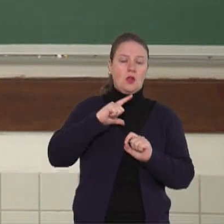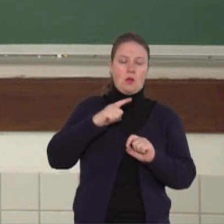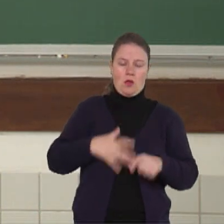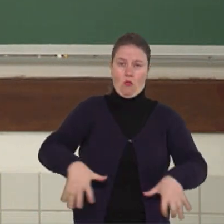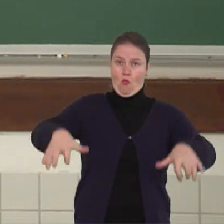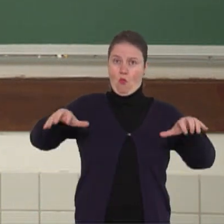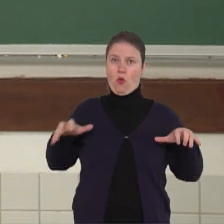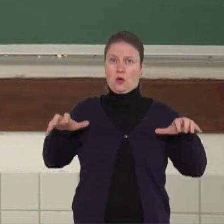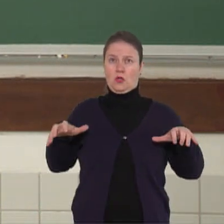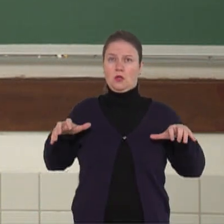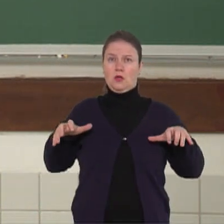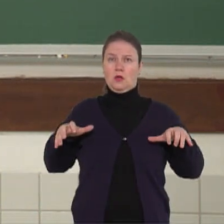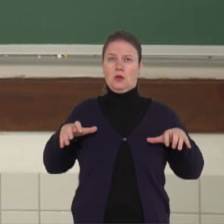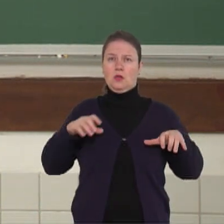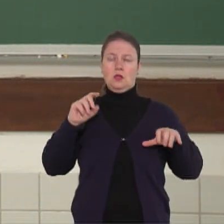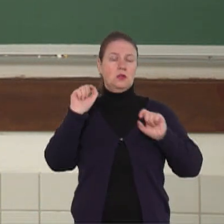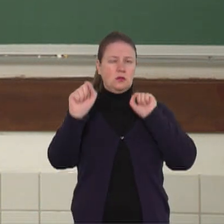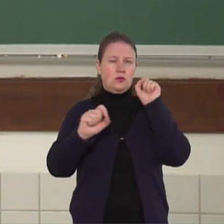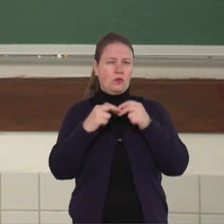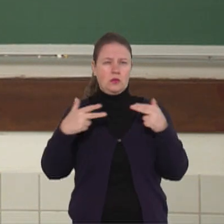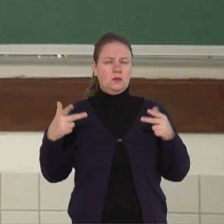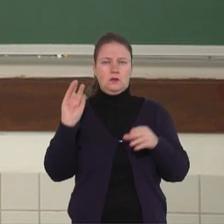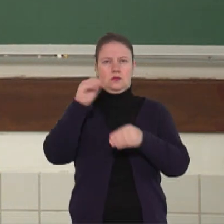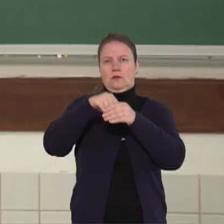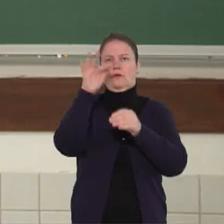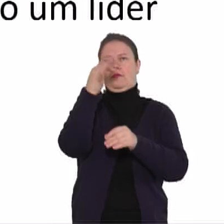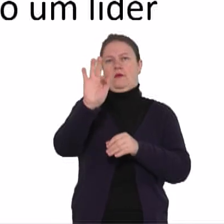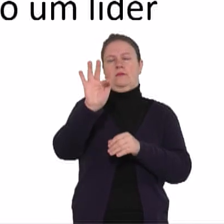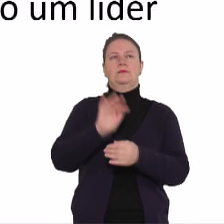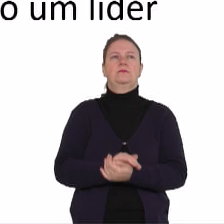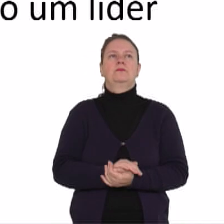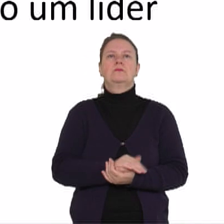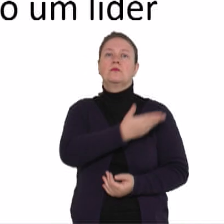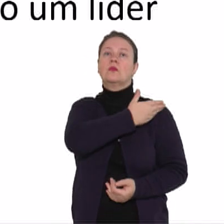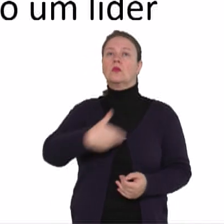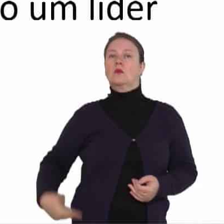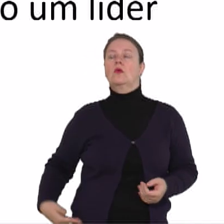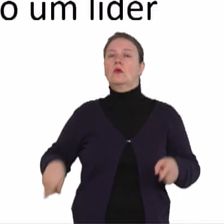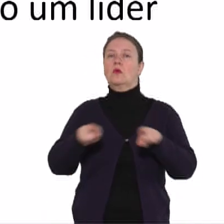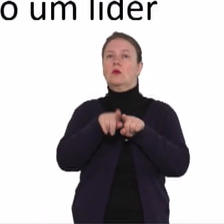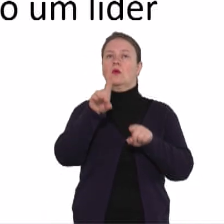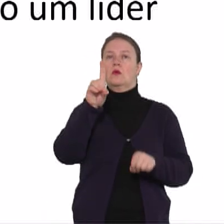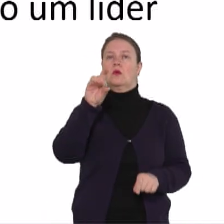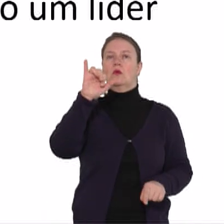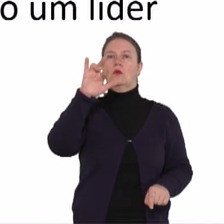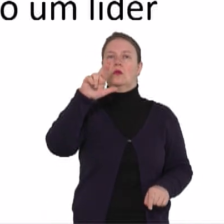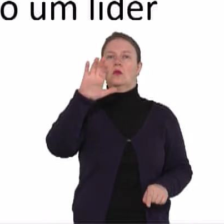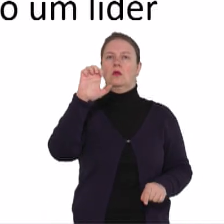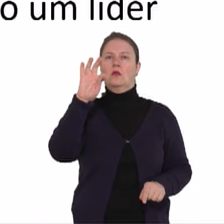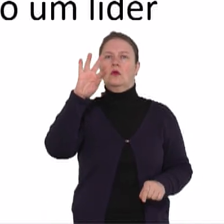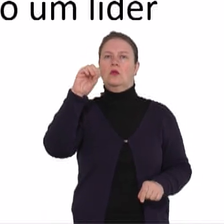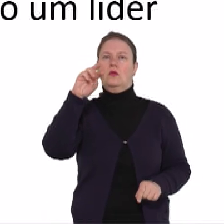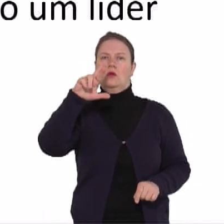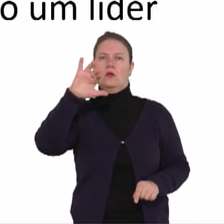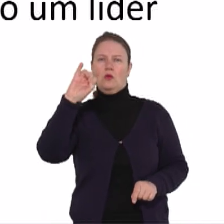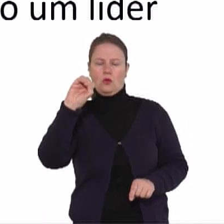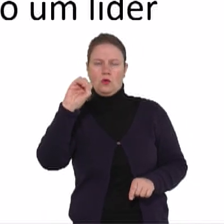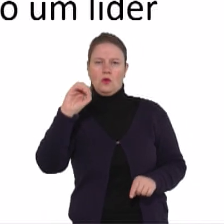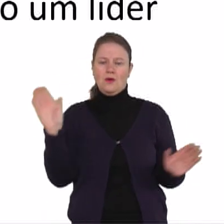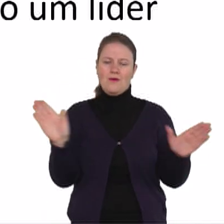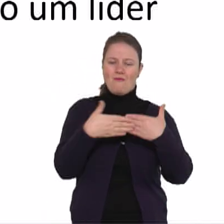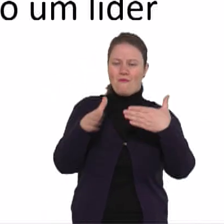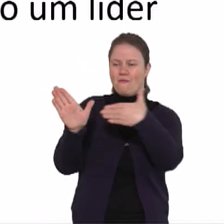monarquia, esse tipo de coisa dentro da França. O governo de diretório, ele vai fechar os jornais depois disso,